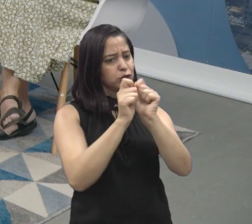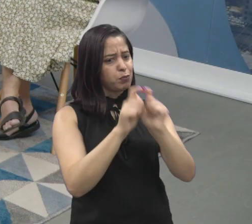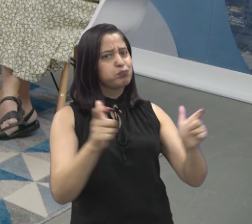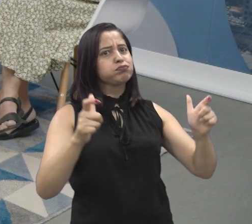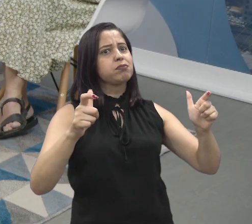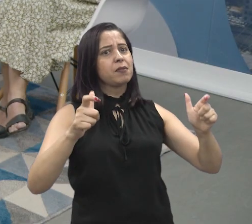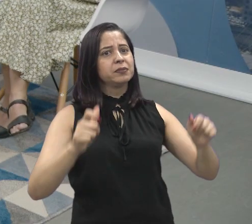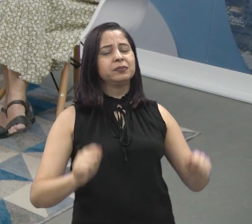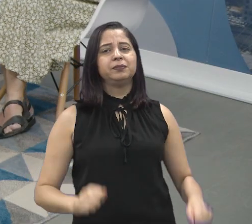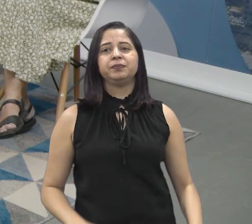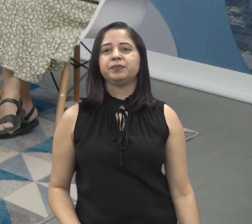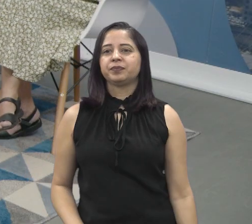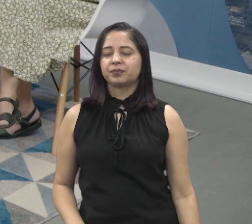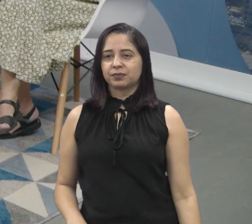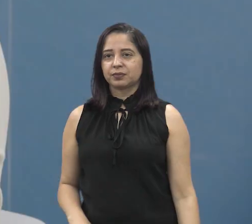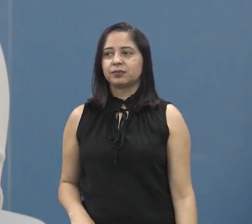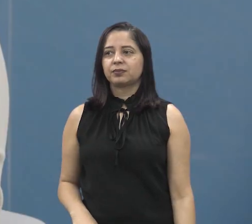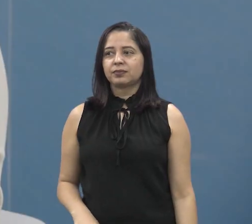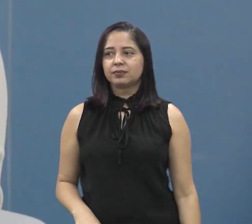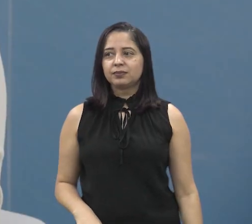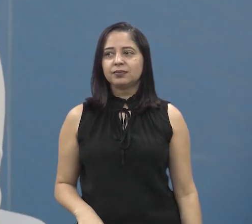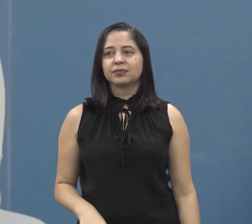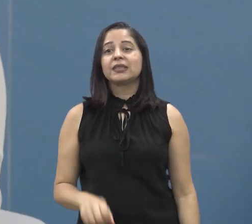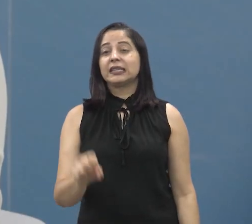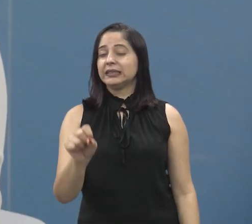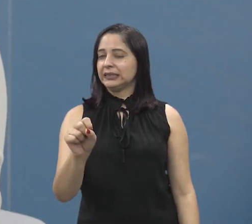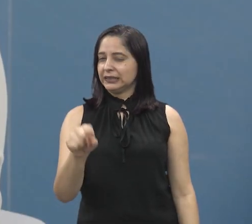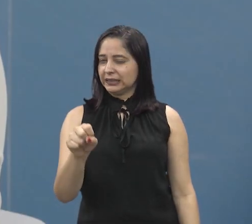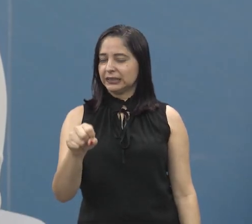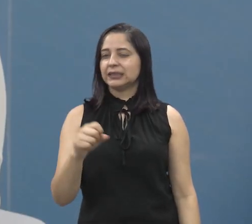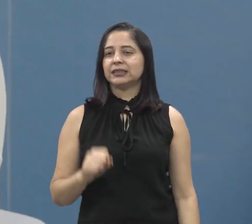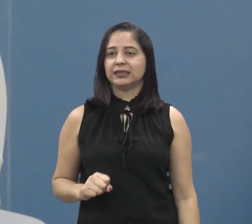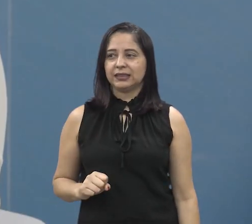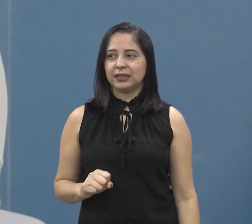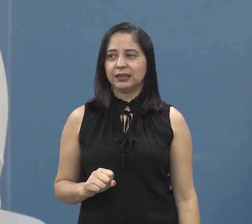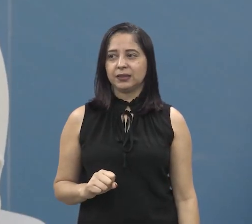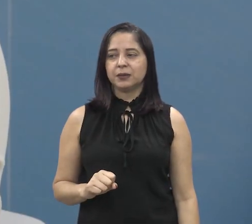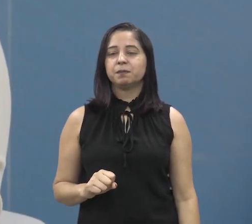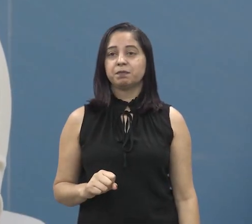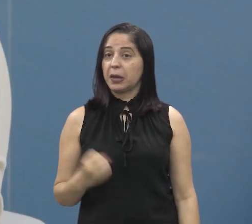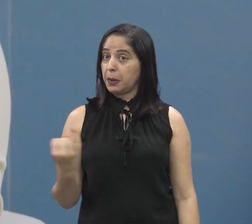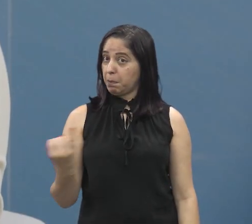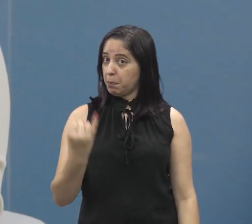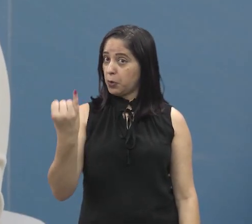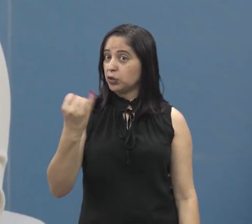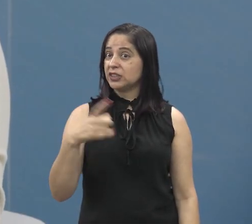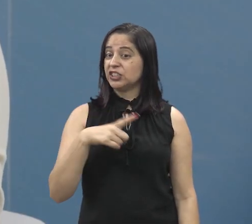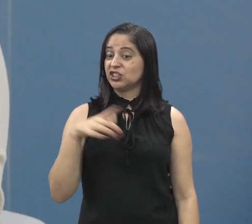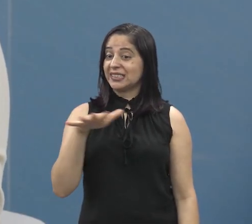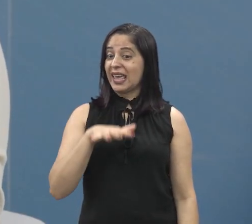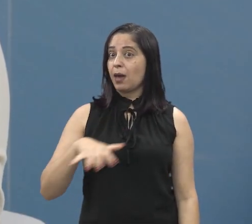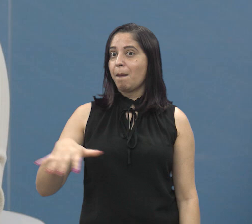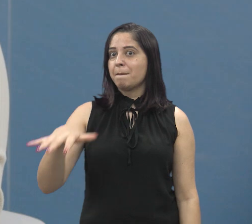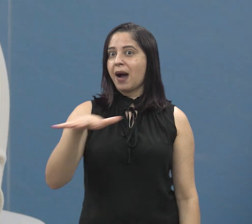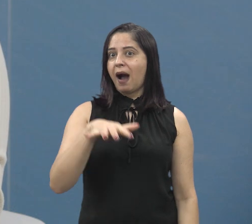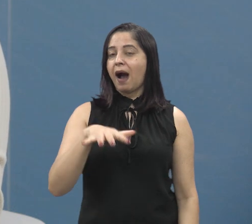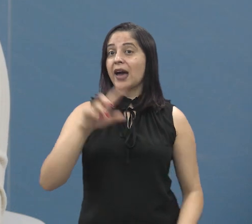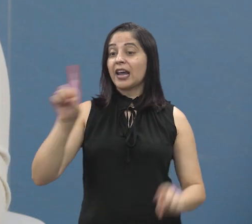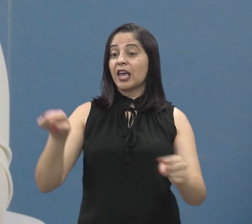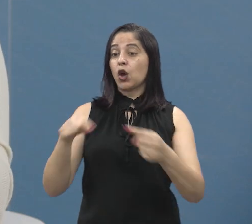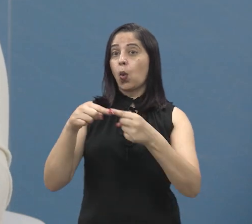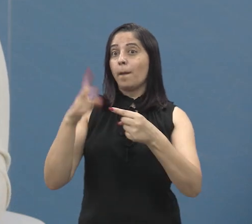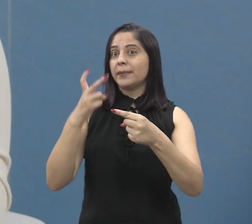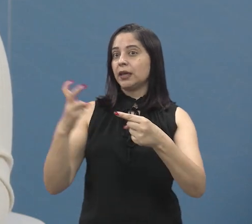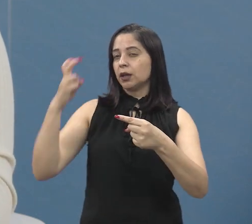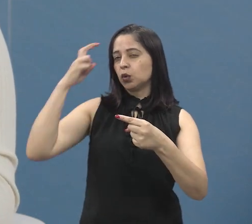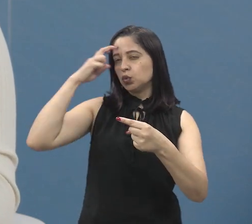ainda mais esse setor. E aí a gente entra num setor muito interessante e importante que dialoga com a cultura,